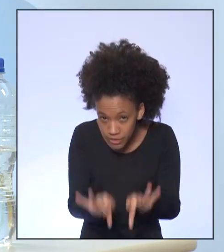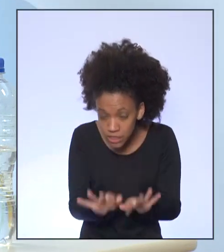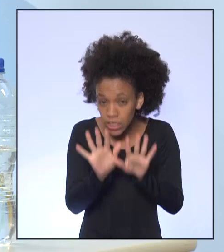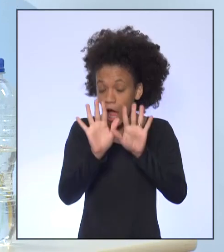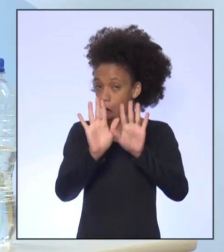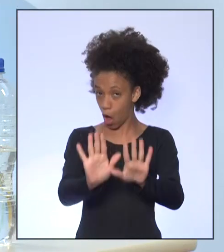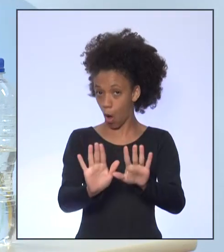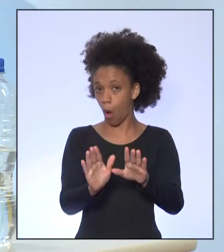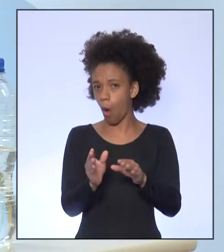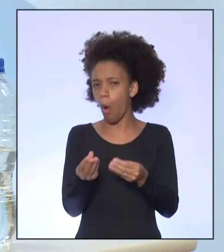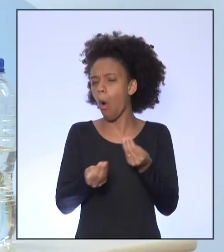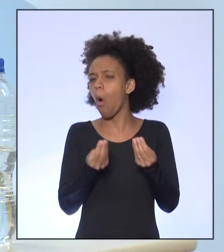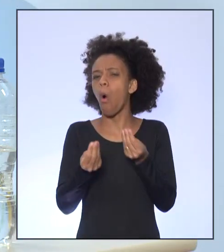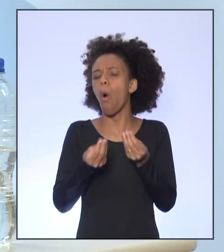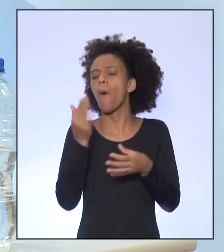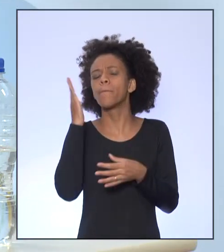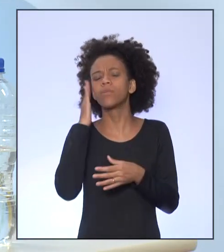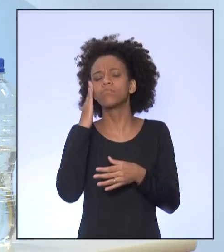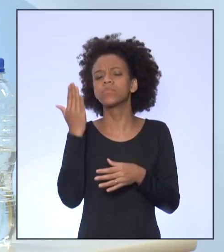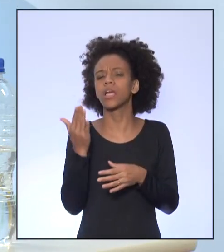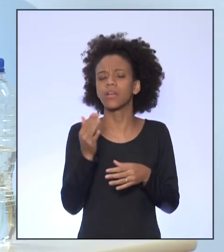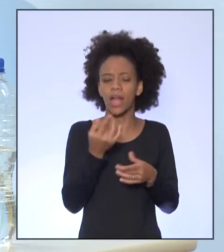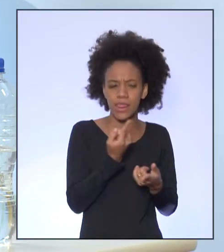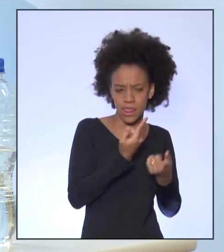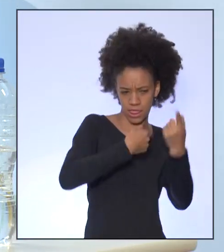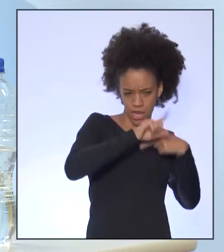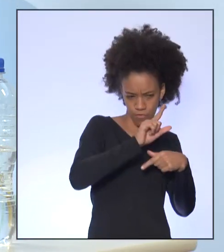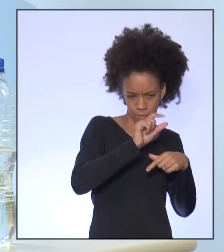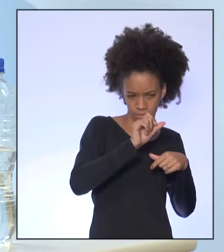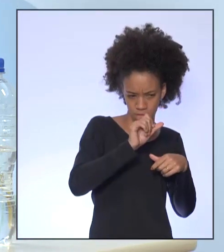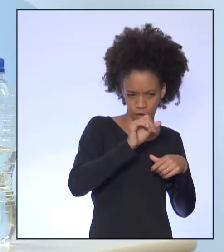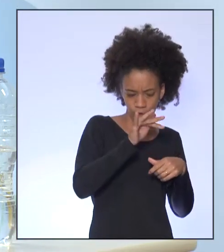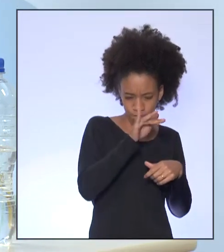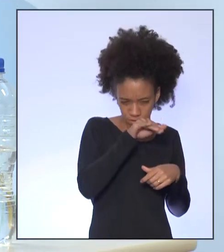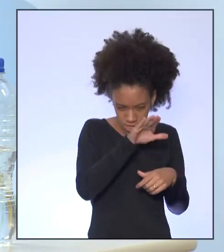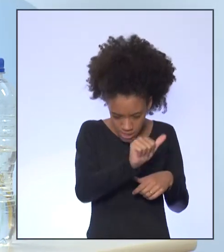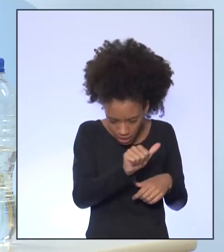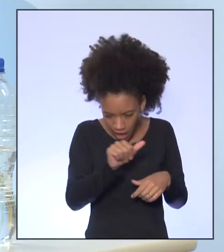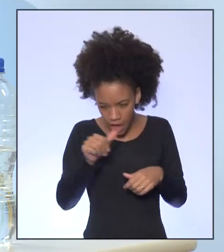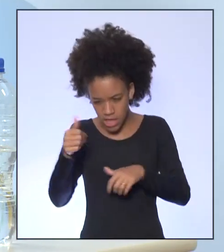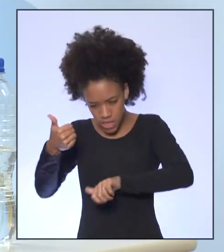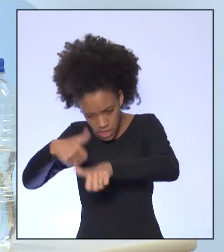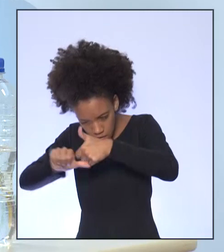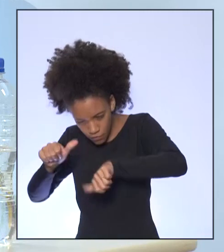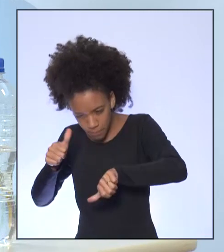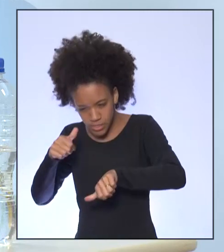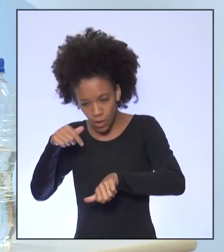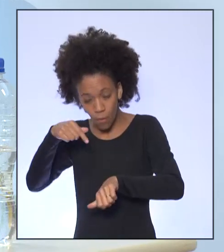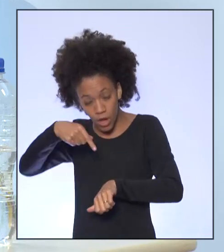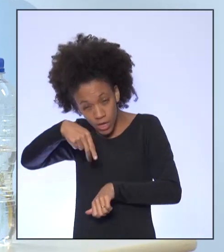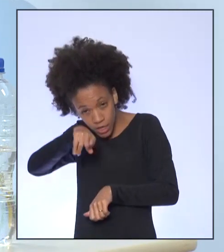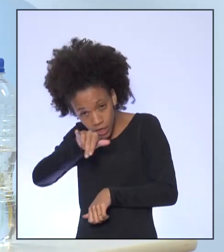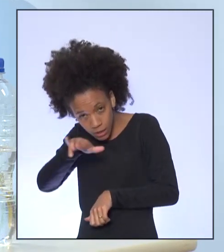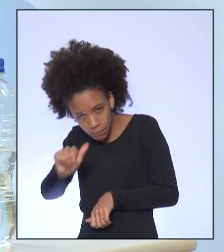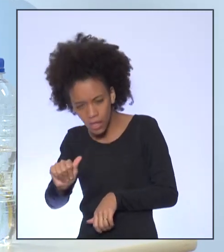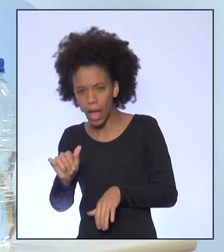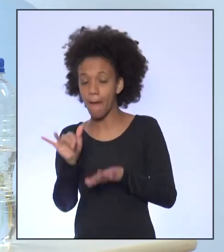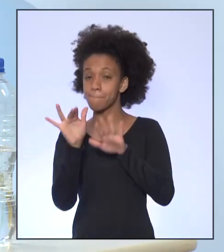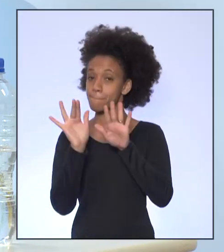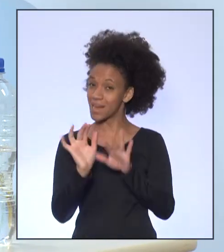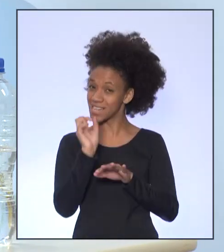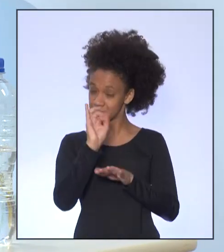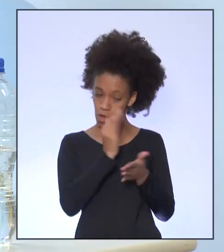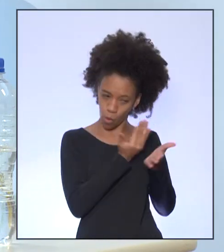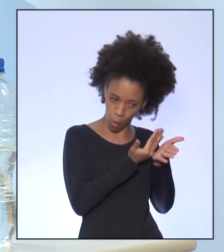sei quando é uma transformação física, quando é uma transformação química? É simples. Se o começo e o final tiver a